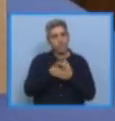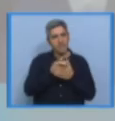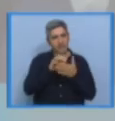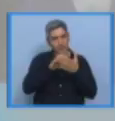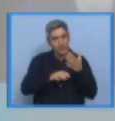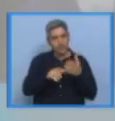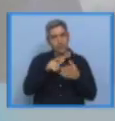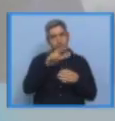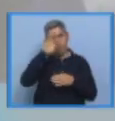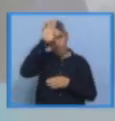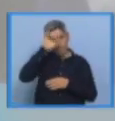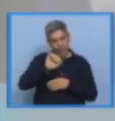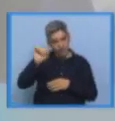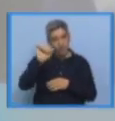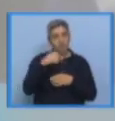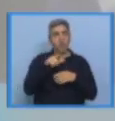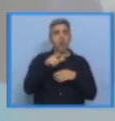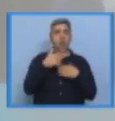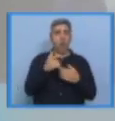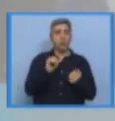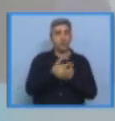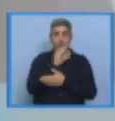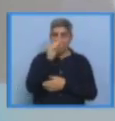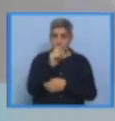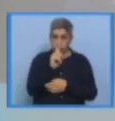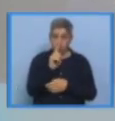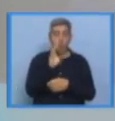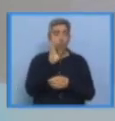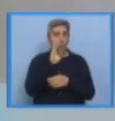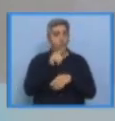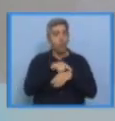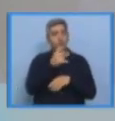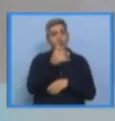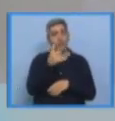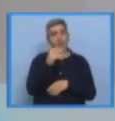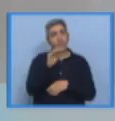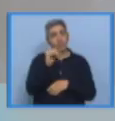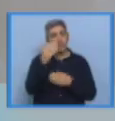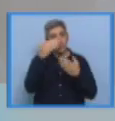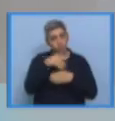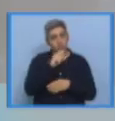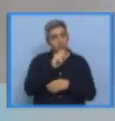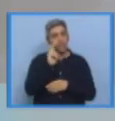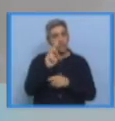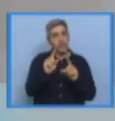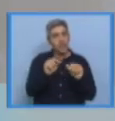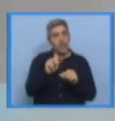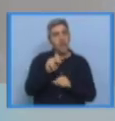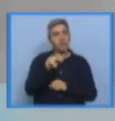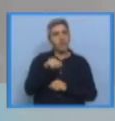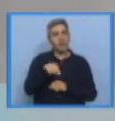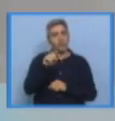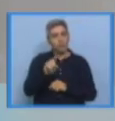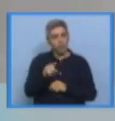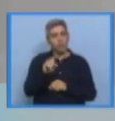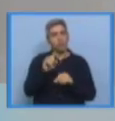Papa. E esta não é agora uma notícia falsa, mais logo, pelas 22h45, pode mesmo acompanhar na Antena 1 a